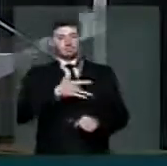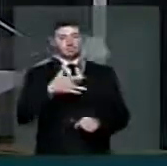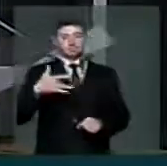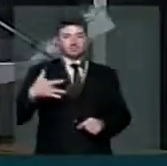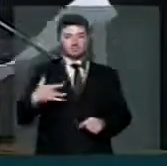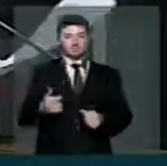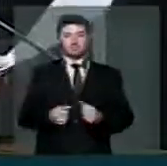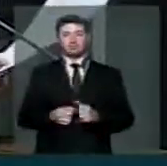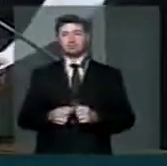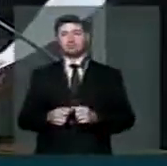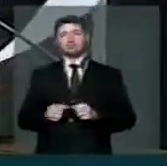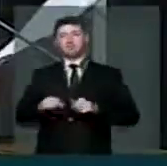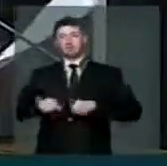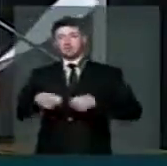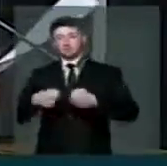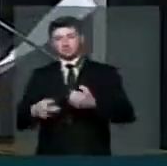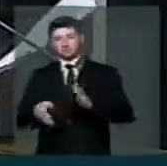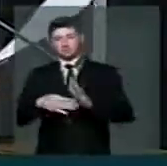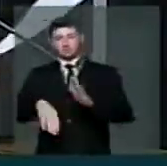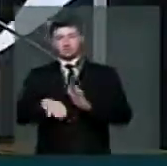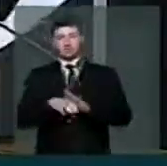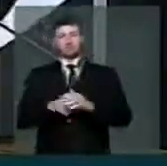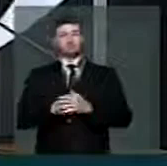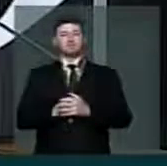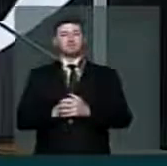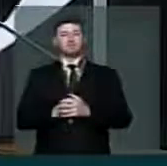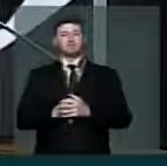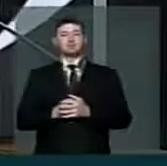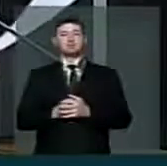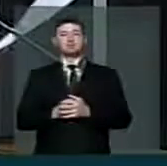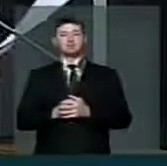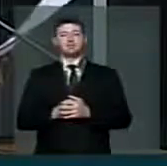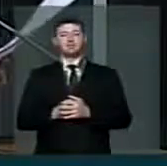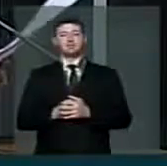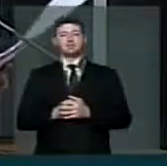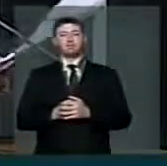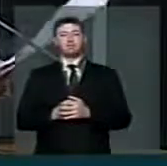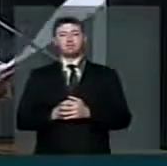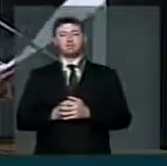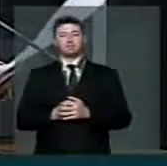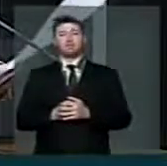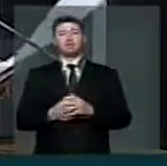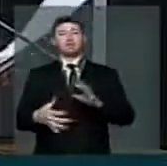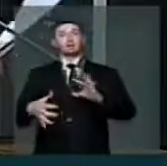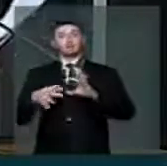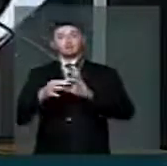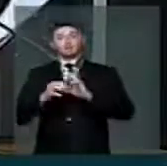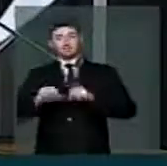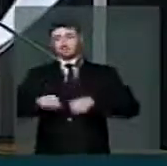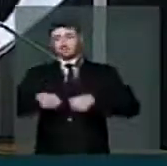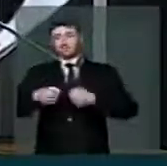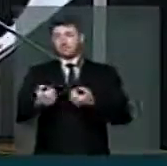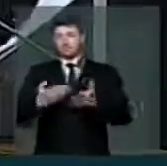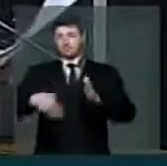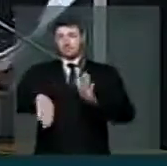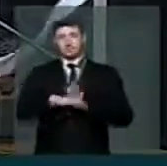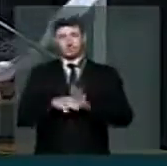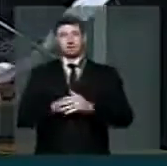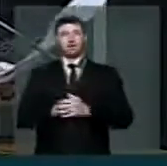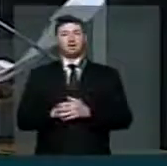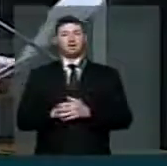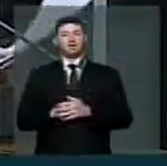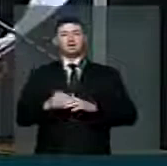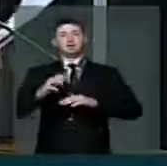Saúde, de seu reforço, um novo pacto, deputados e deputadas, que unifique os esforços dos gestores,